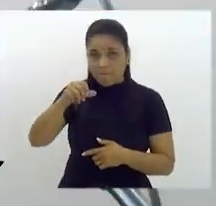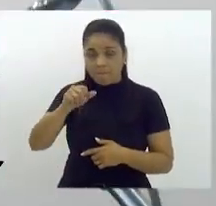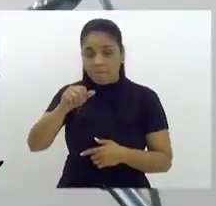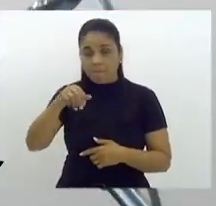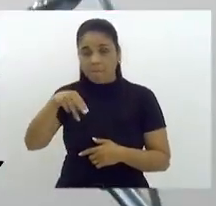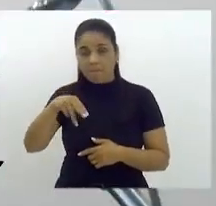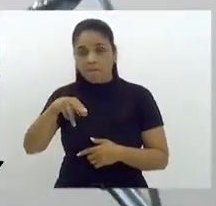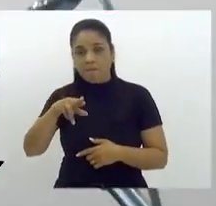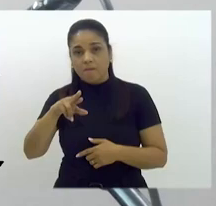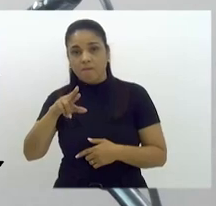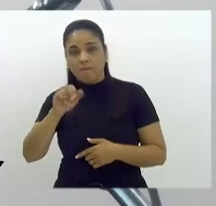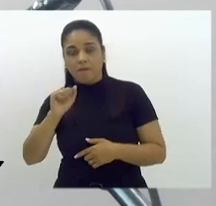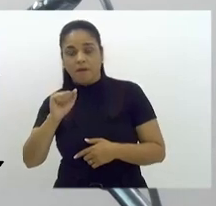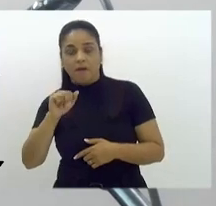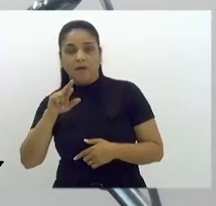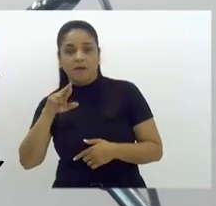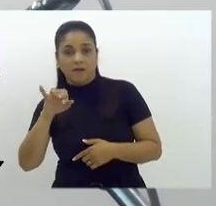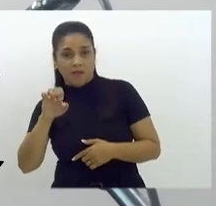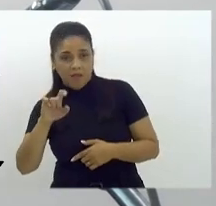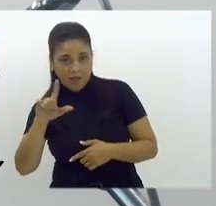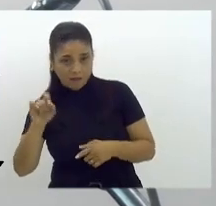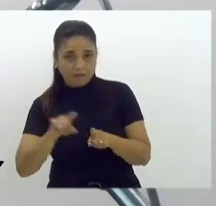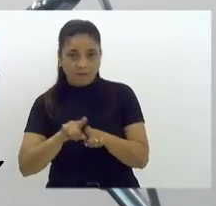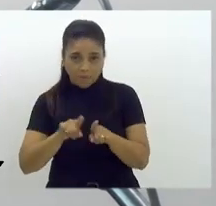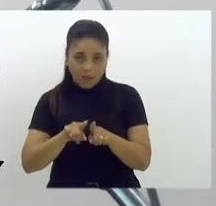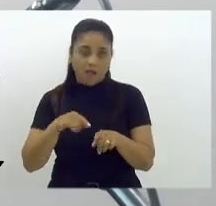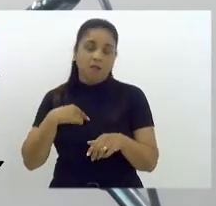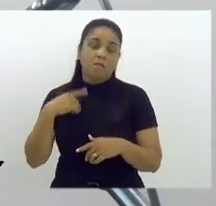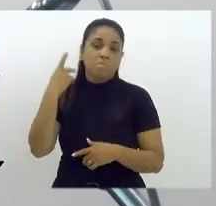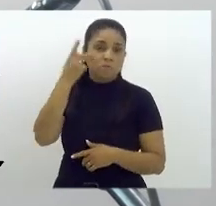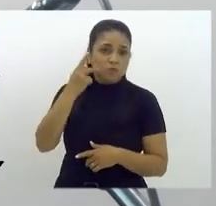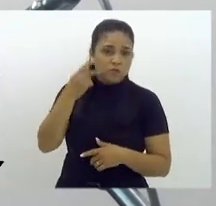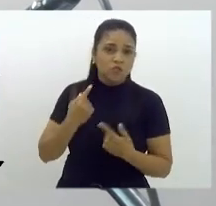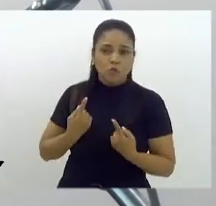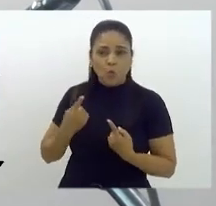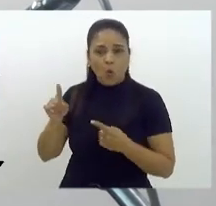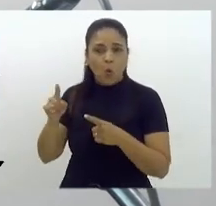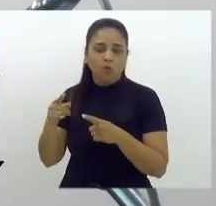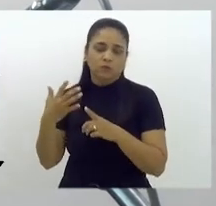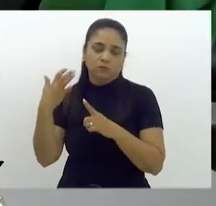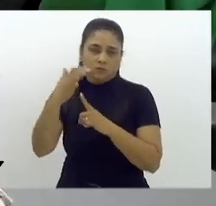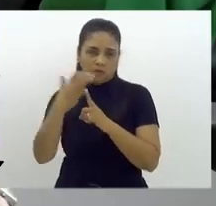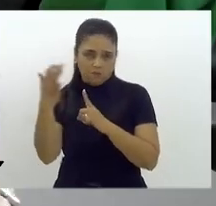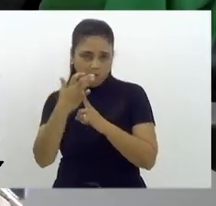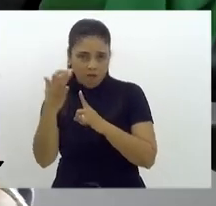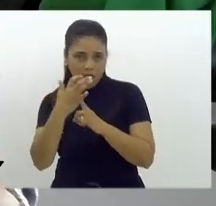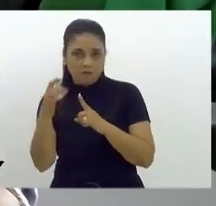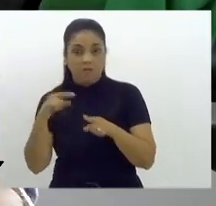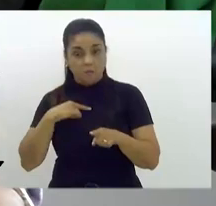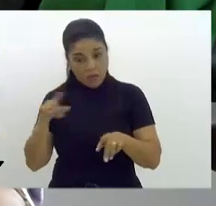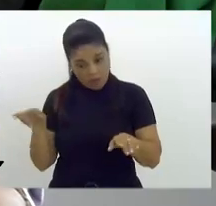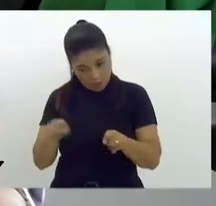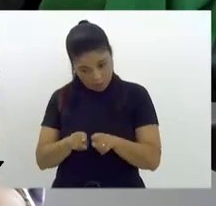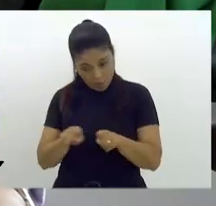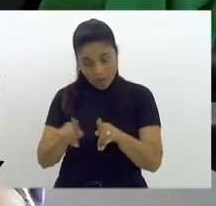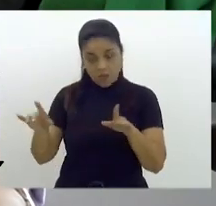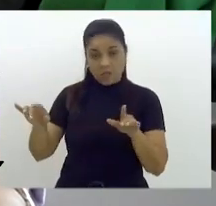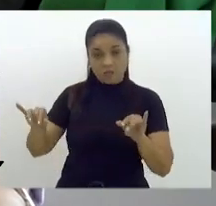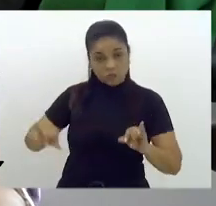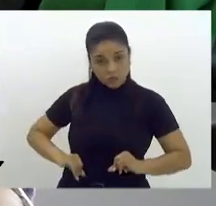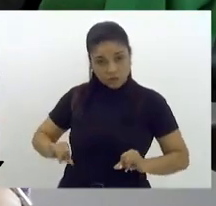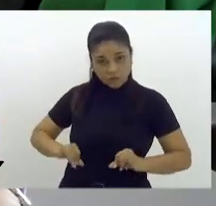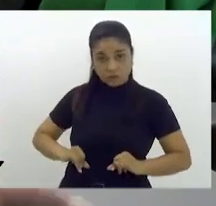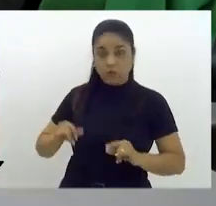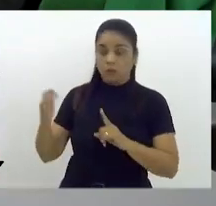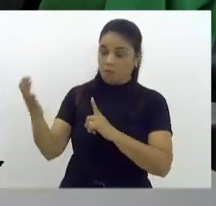outros políticos já foram sofreram ameaça eu tenho sofrido ameaças por ser mulher na